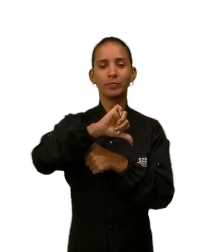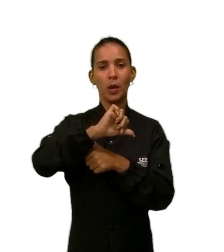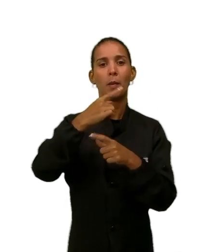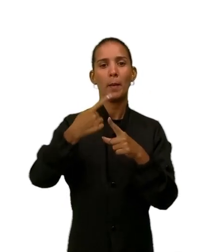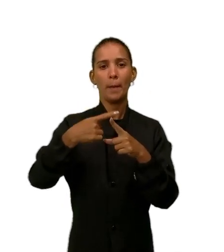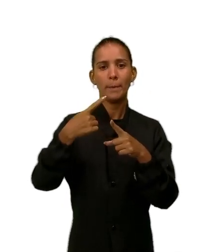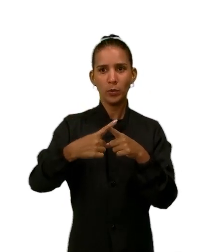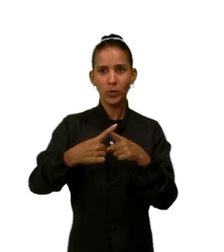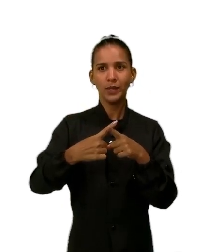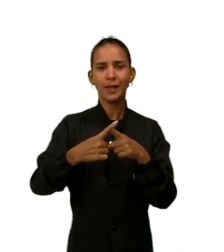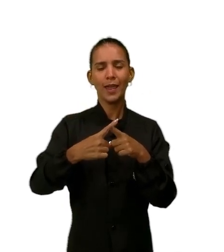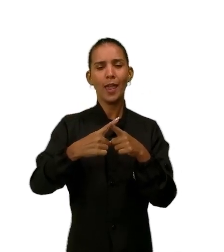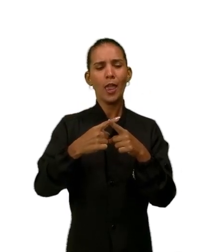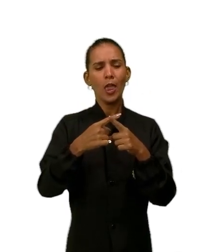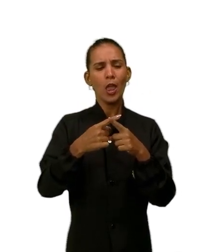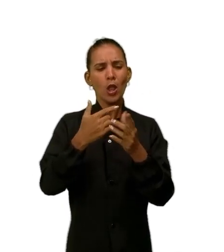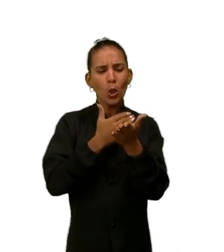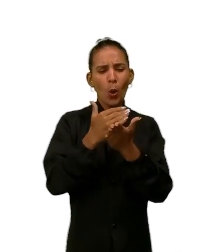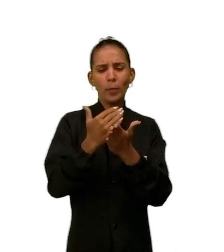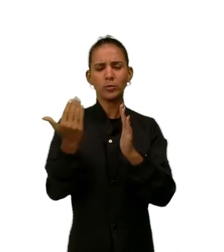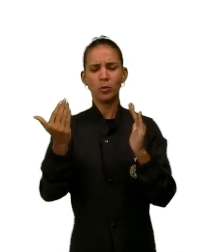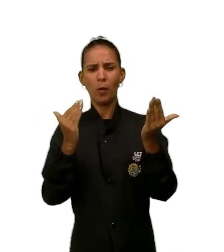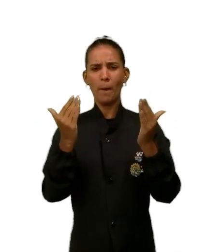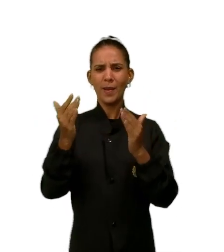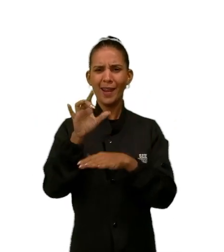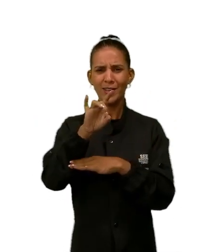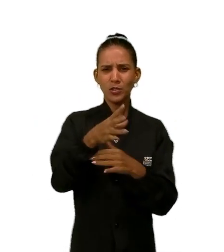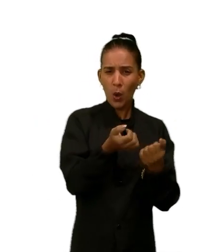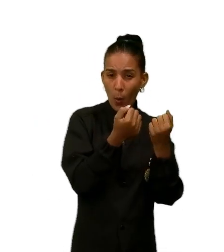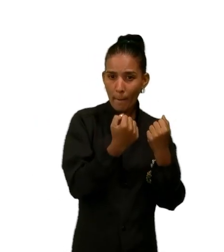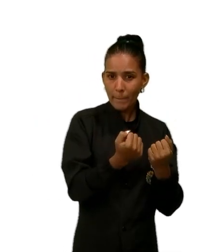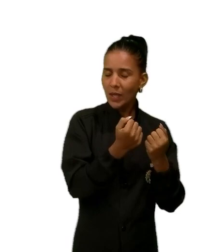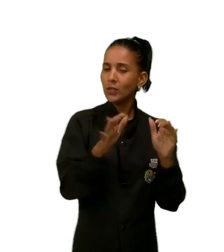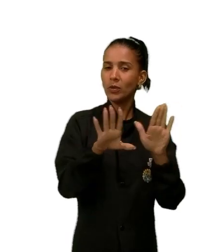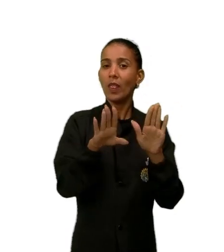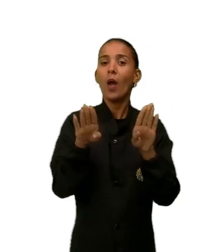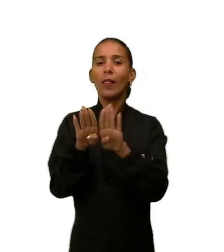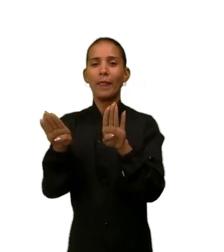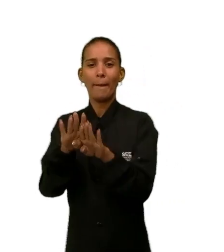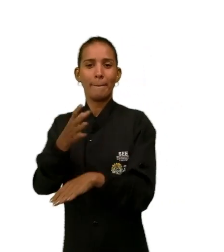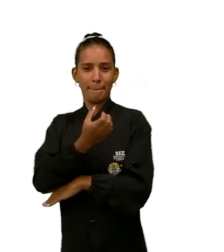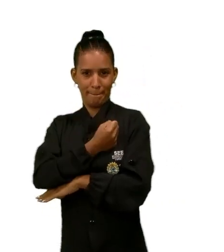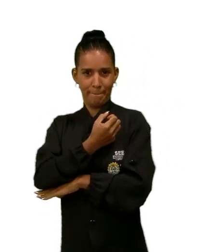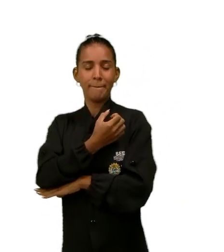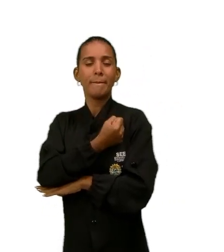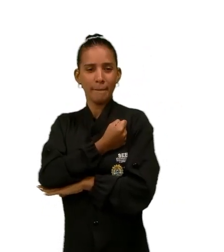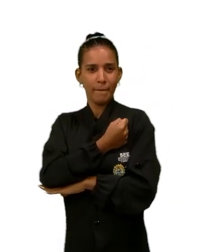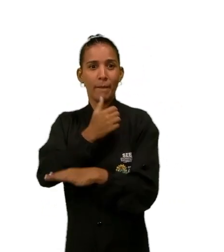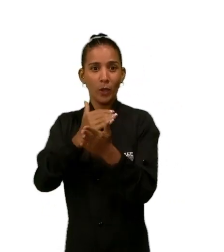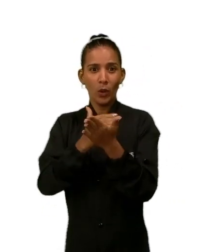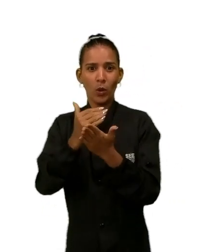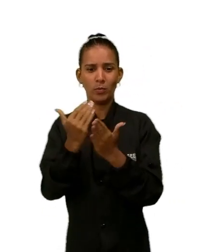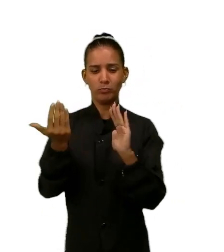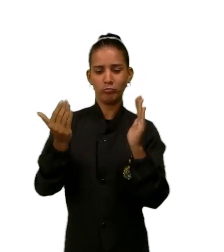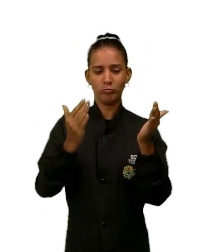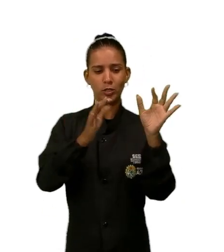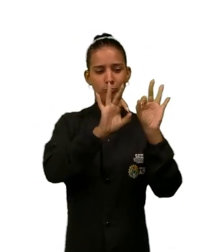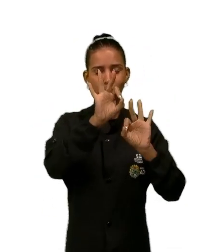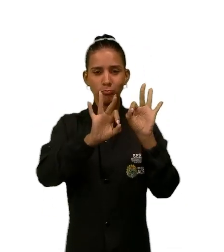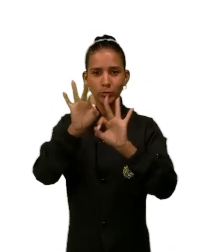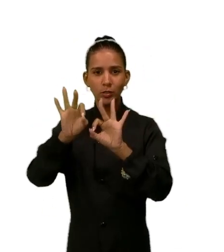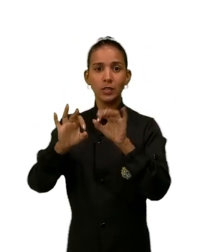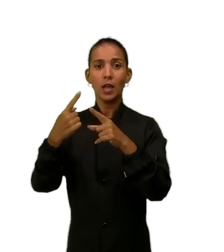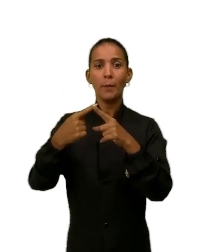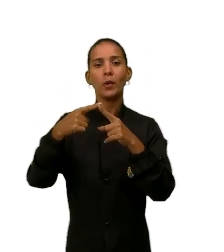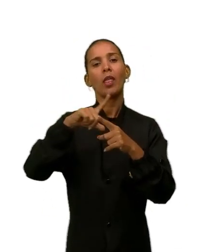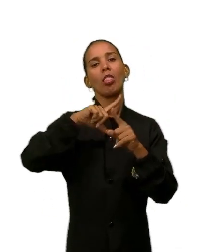massa atômica, ele começou a agrupar eles de acordo com o seu número atômico, né, porque as suas semelhanças entre ali os